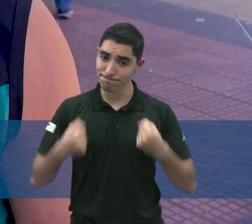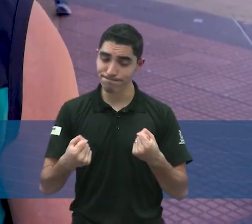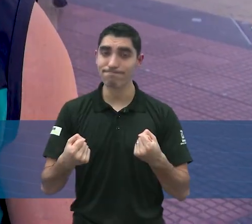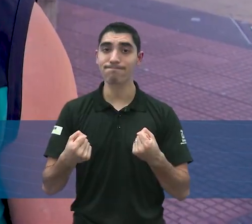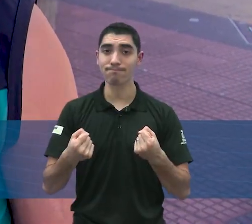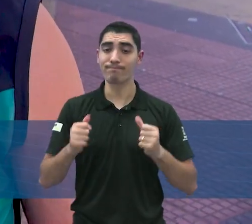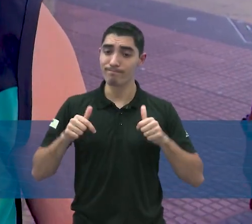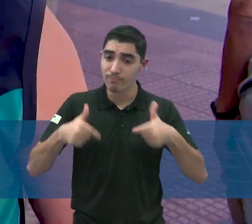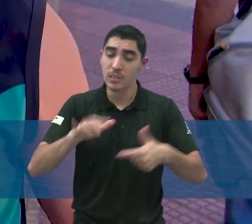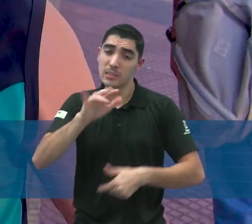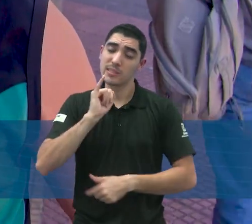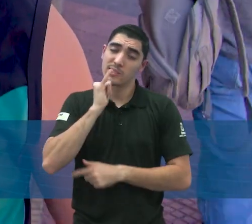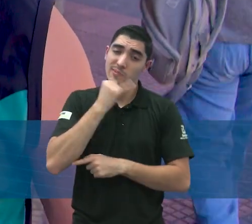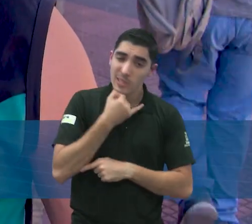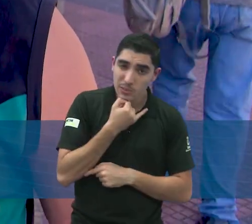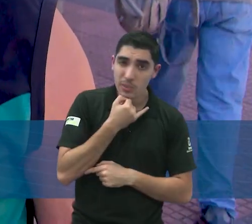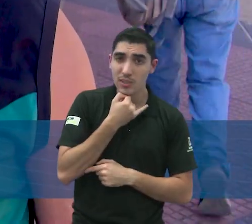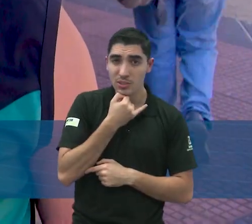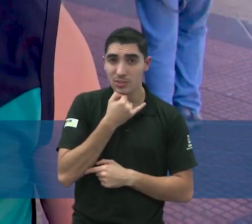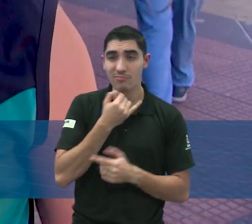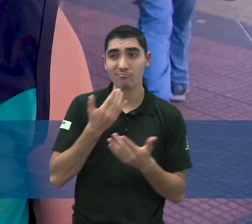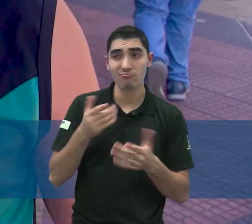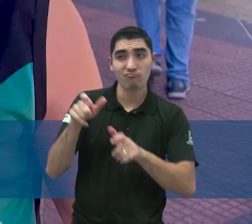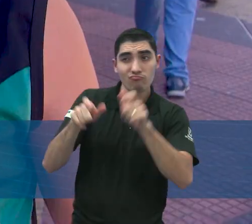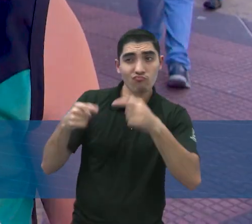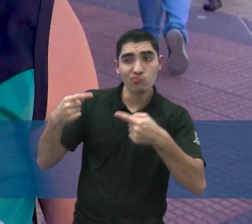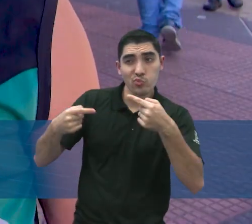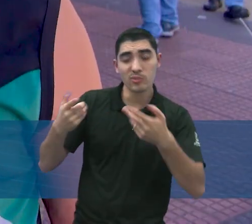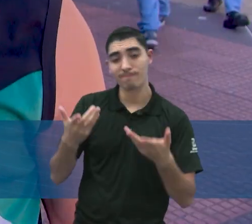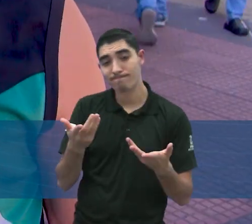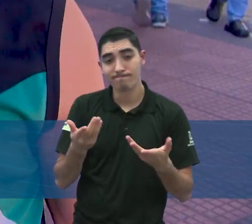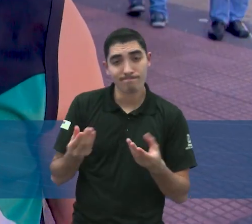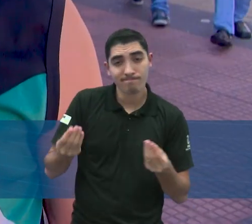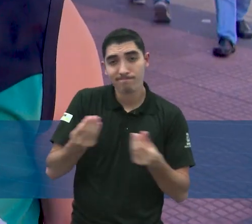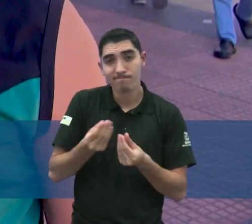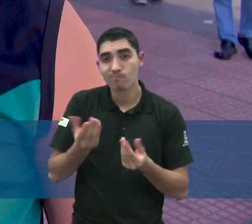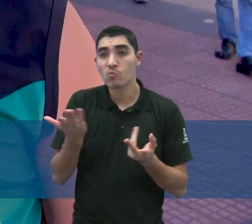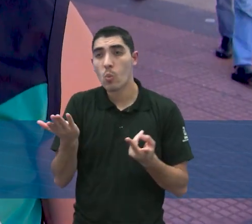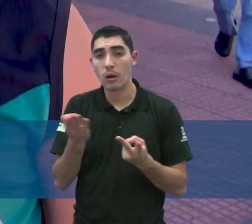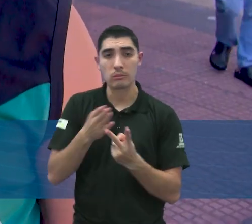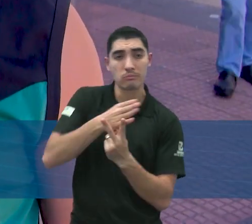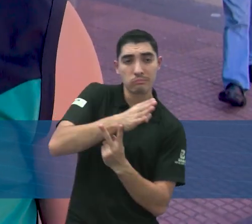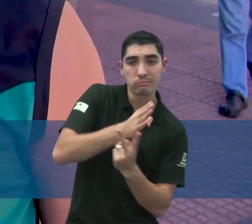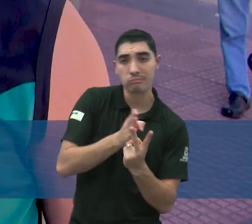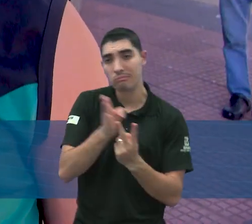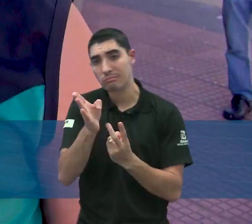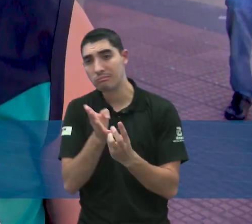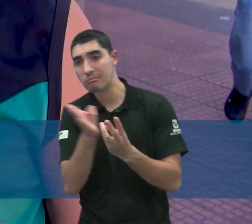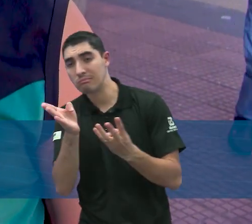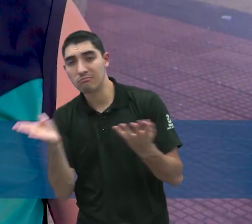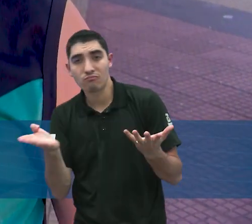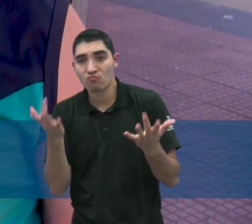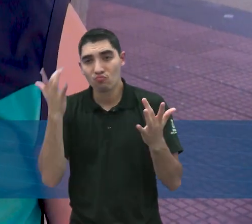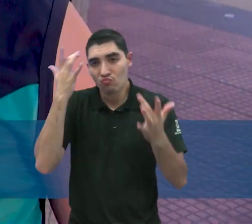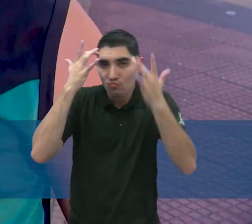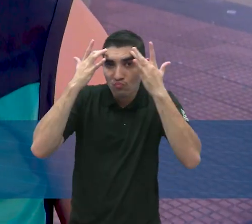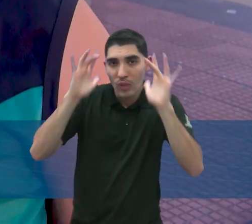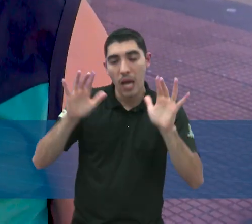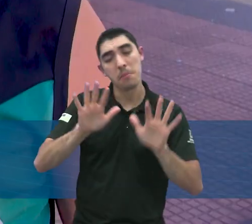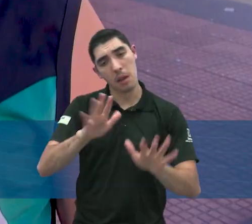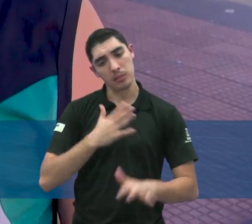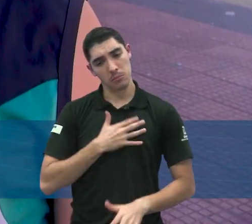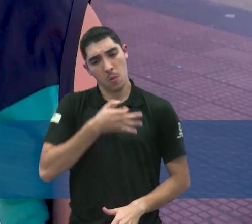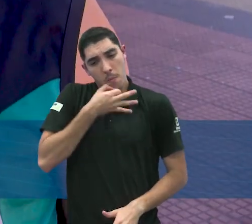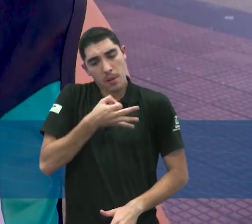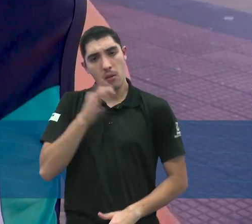Infelizmente, está uma demanda aí que você não sabe para que lado você vai, o que você fala. Então, mas eu acredito